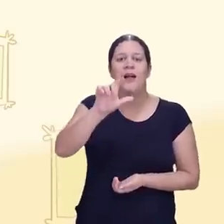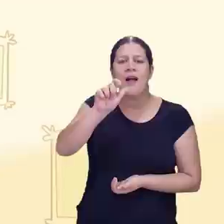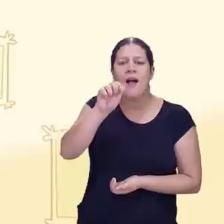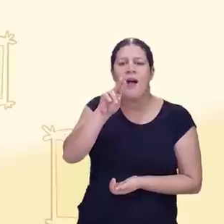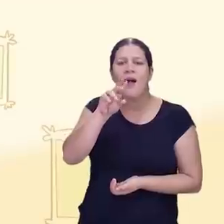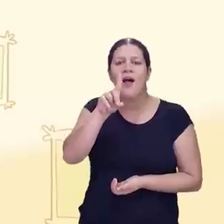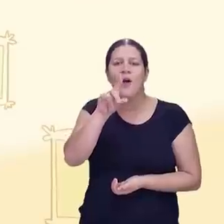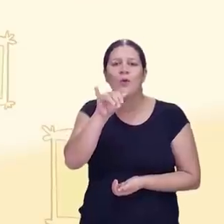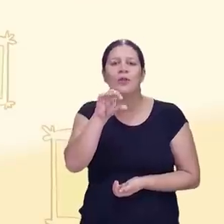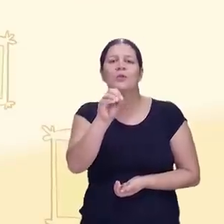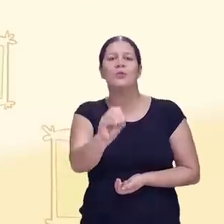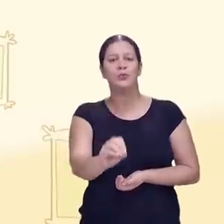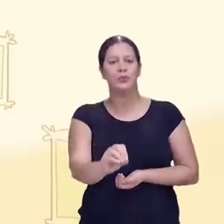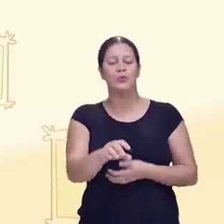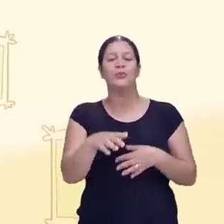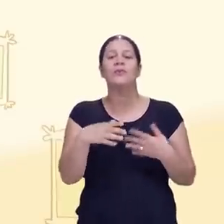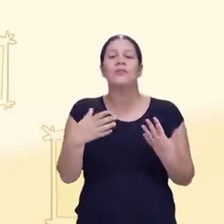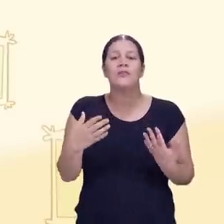Cláudio!